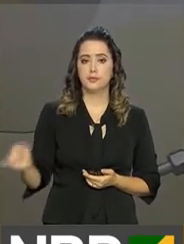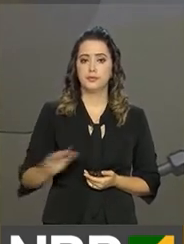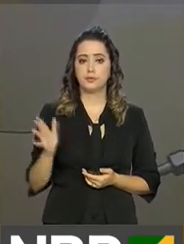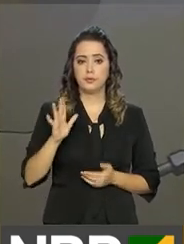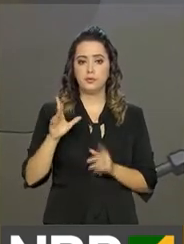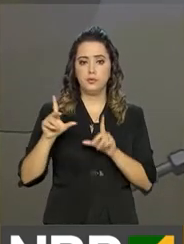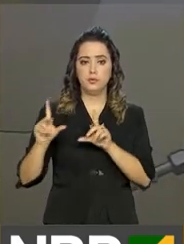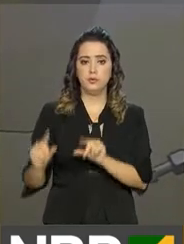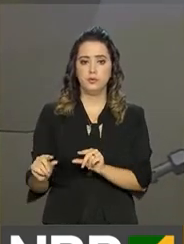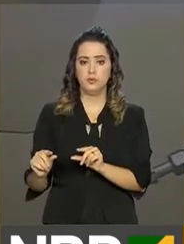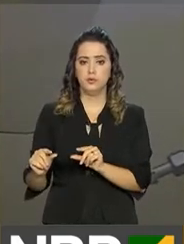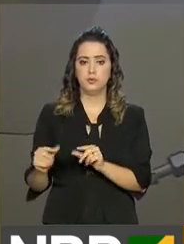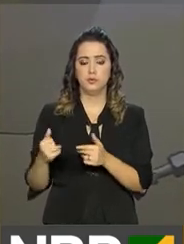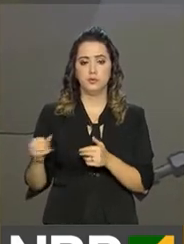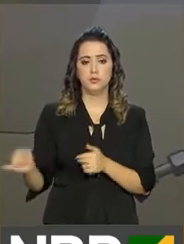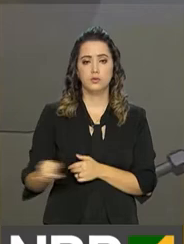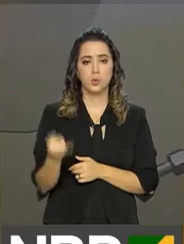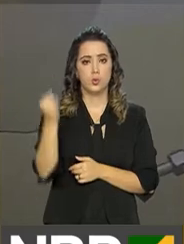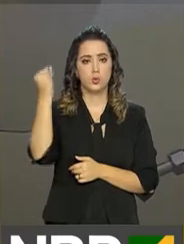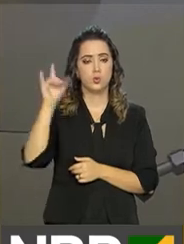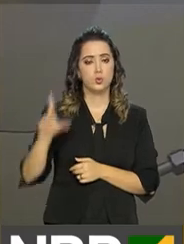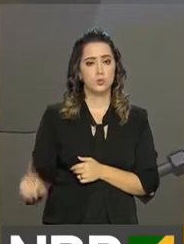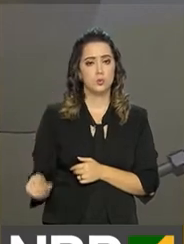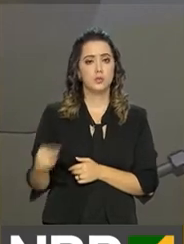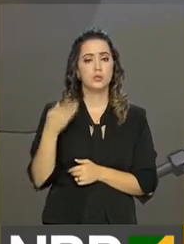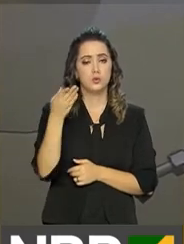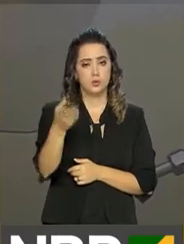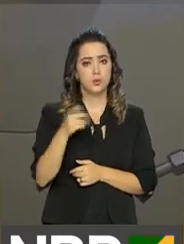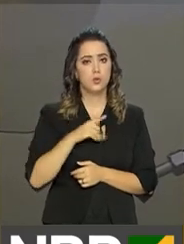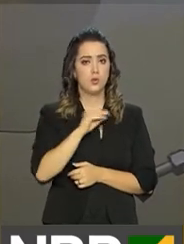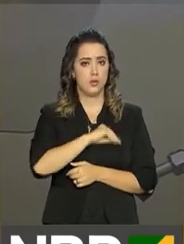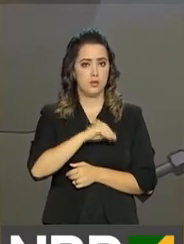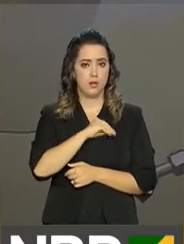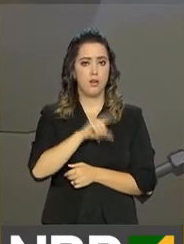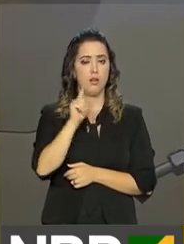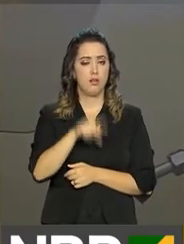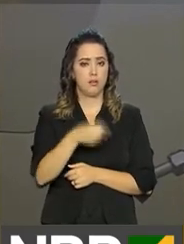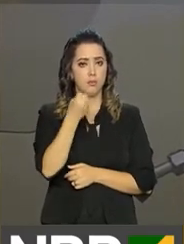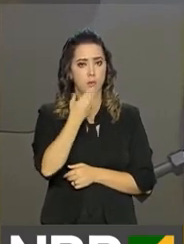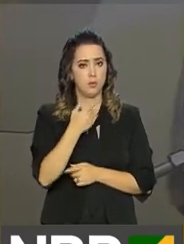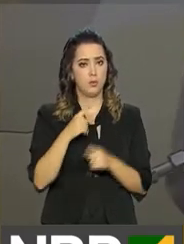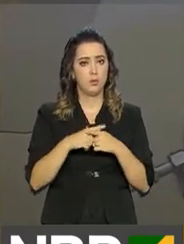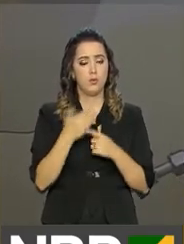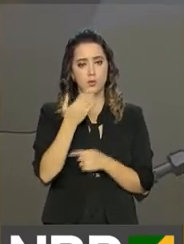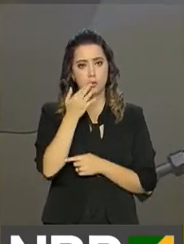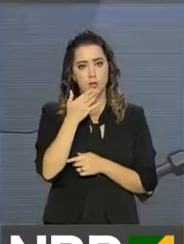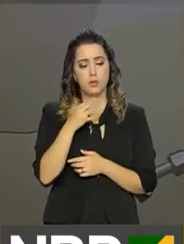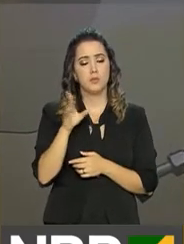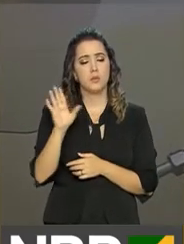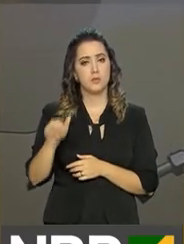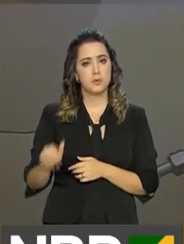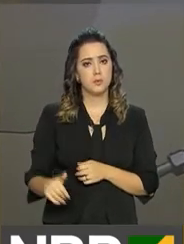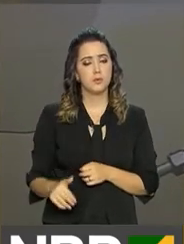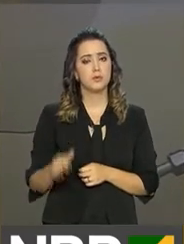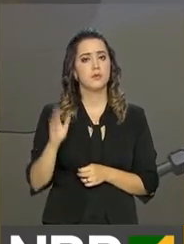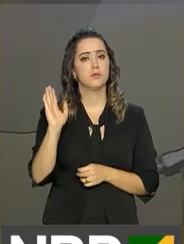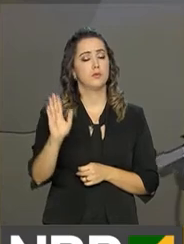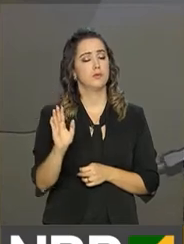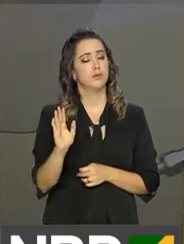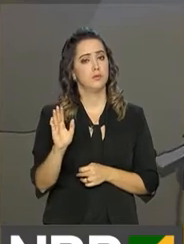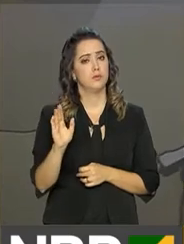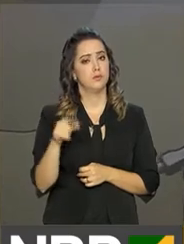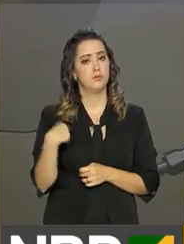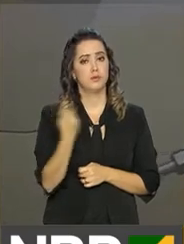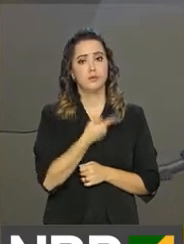é mais baixa, quando os juros são menores, o seu salário é valorizado, os alimentos ficam mais baratos